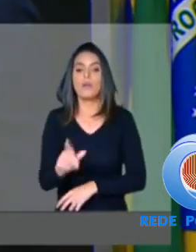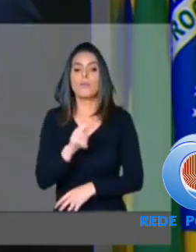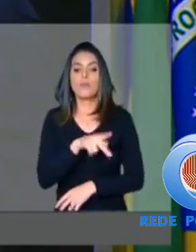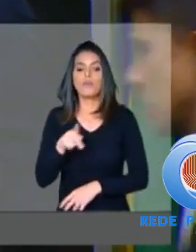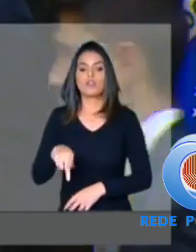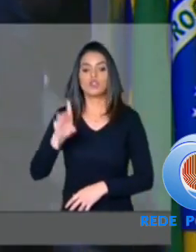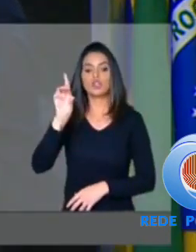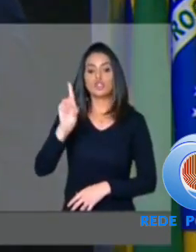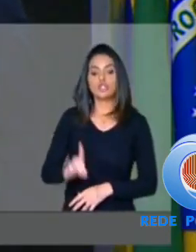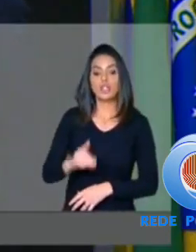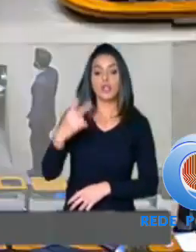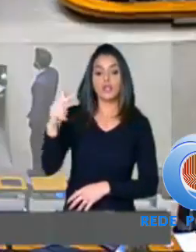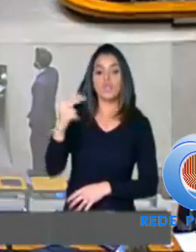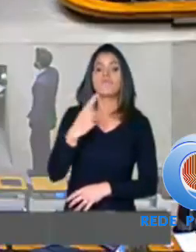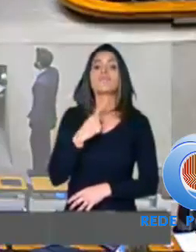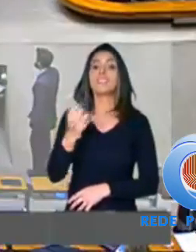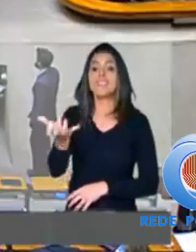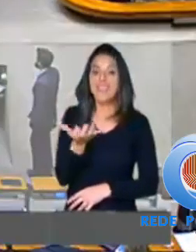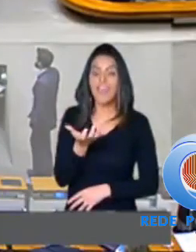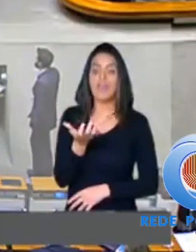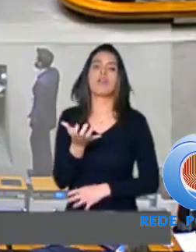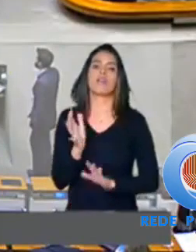Contra, deputado Henrique Fontana.